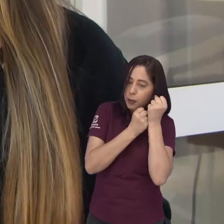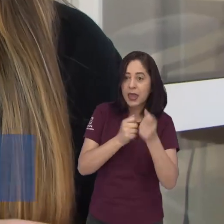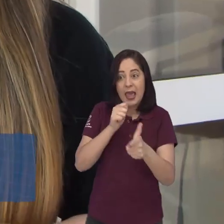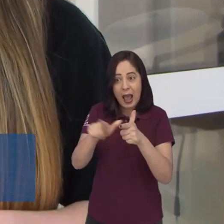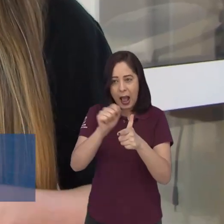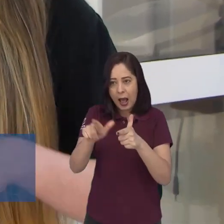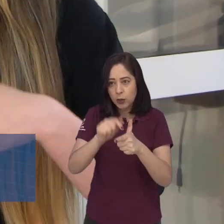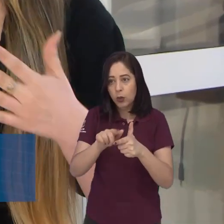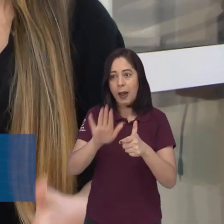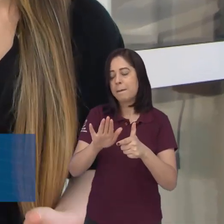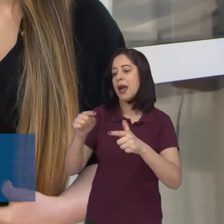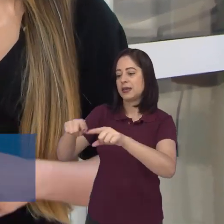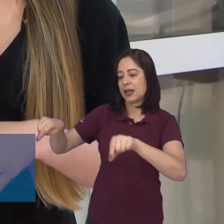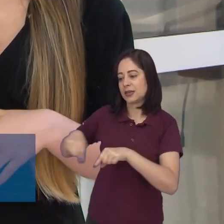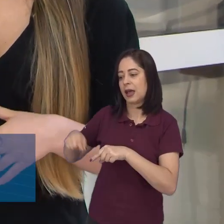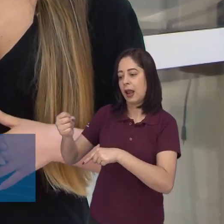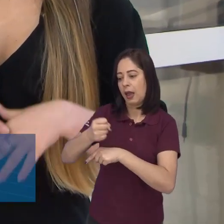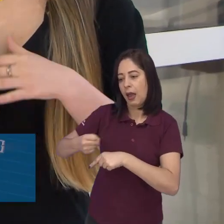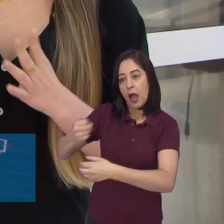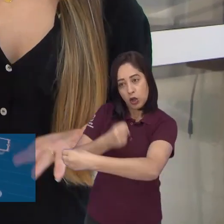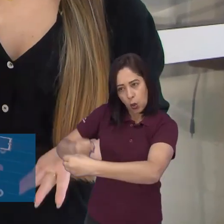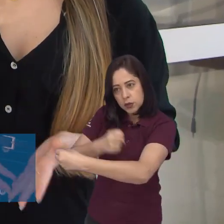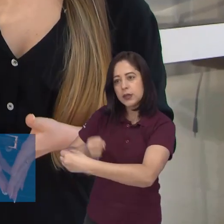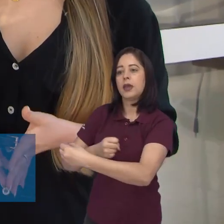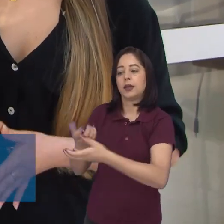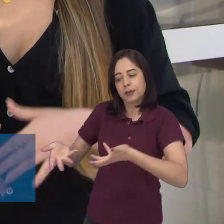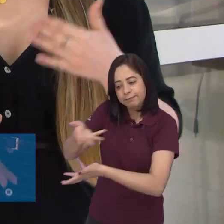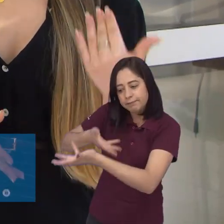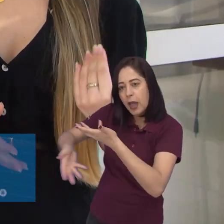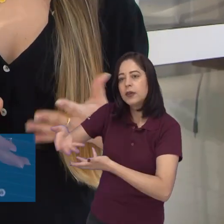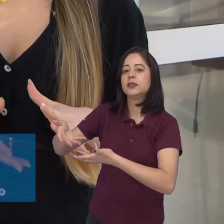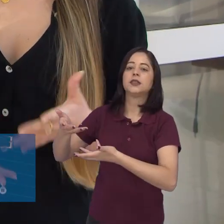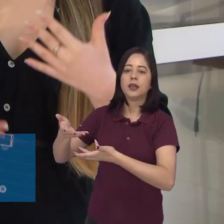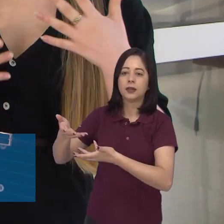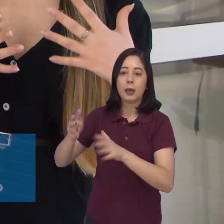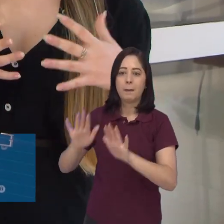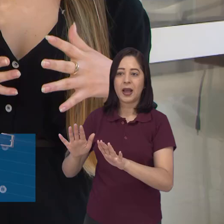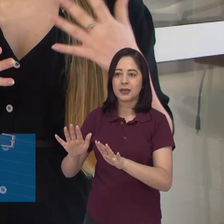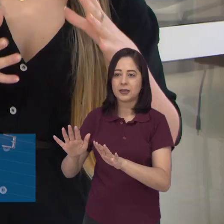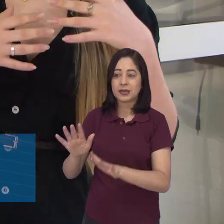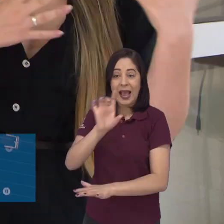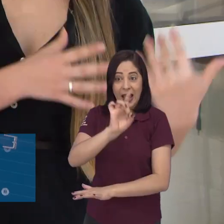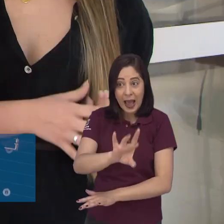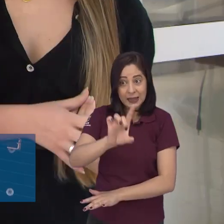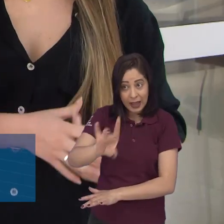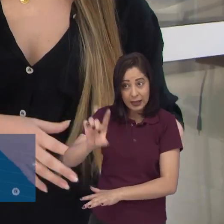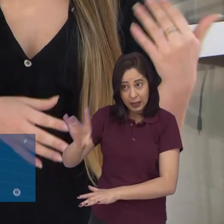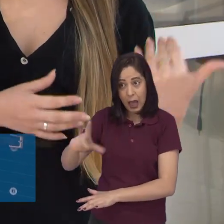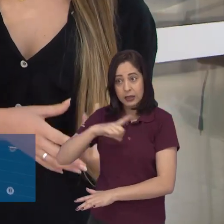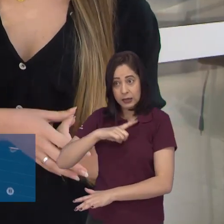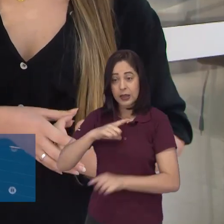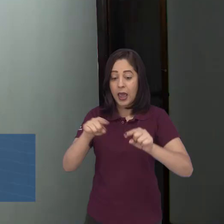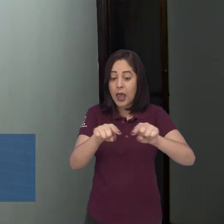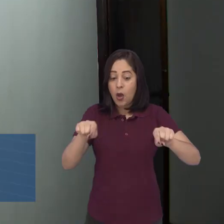banheiro, cozinha, área de lavar, tudo compartilhado. O que é realmente só de uma pessoa